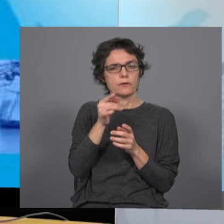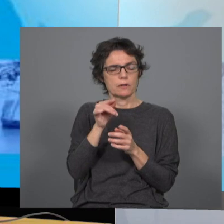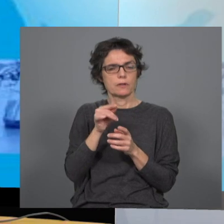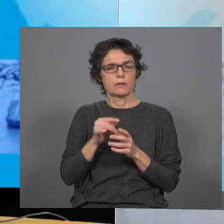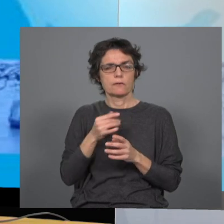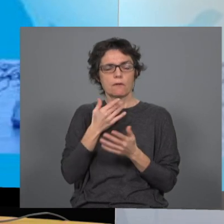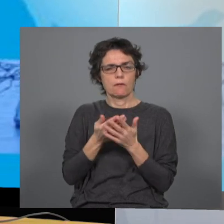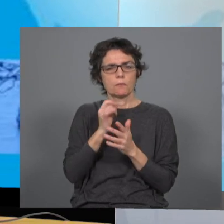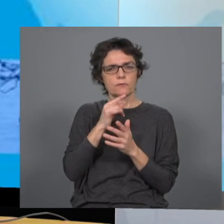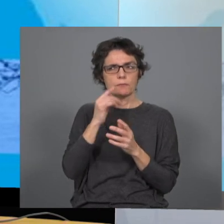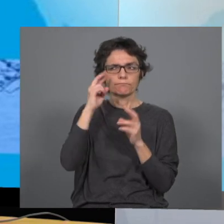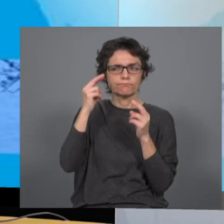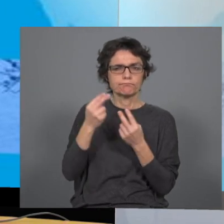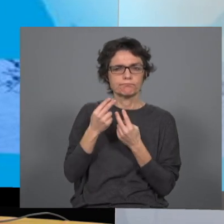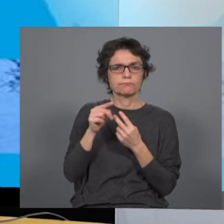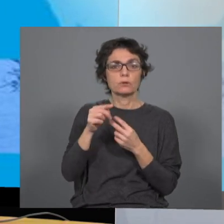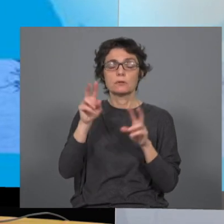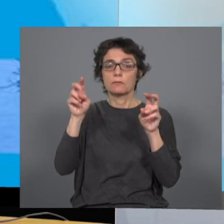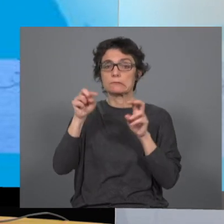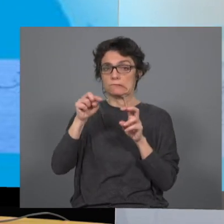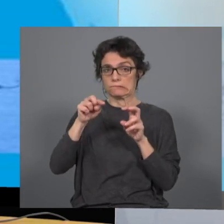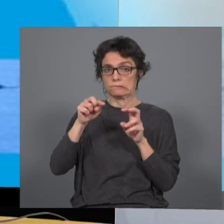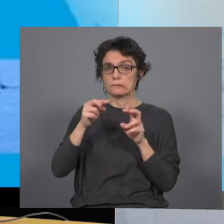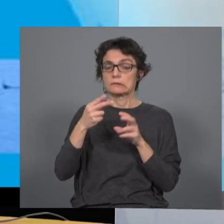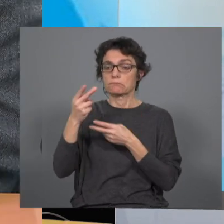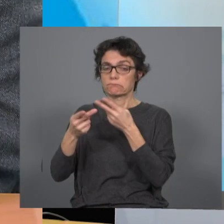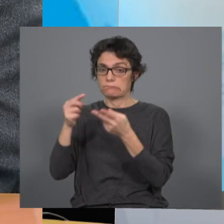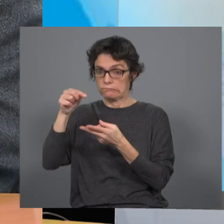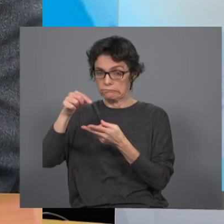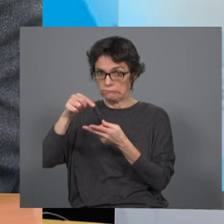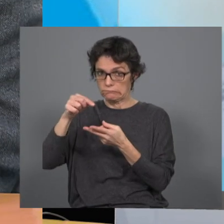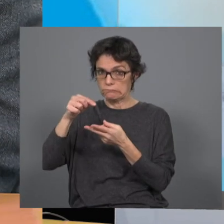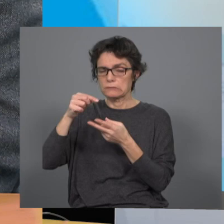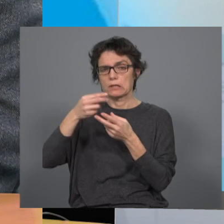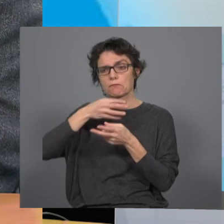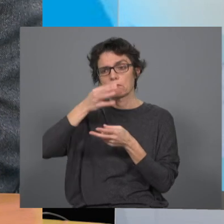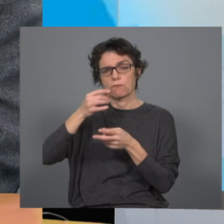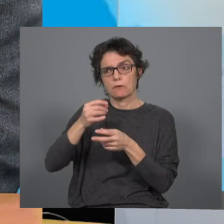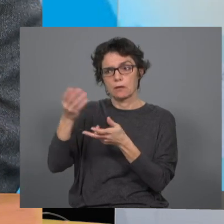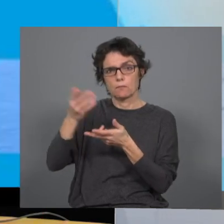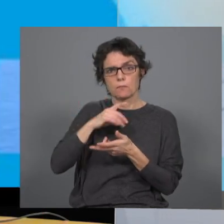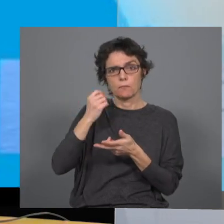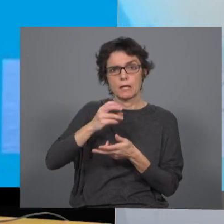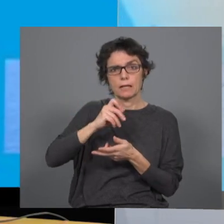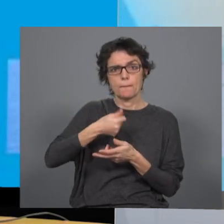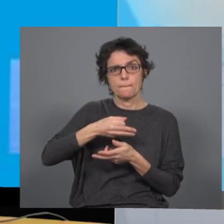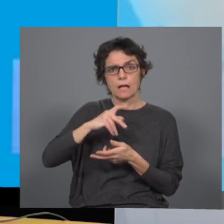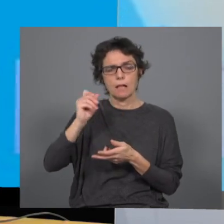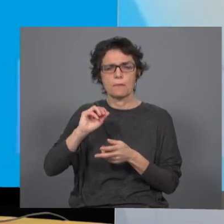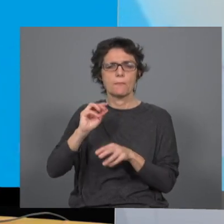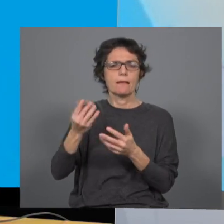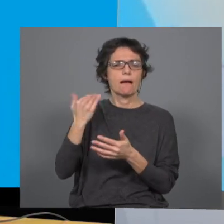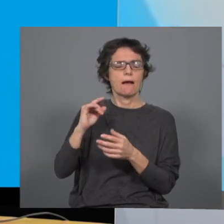existência. É um tema que vamos analisar dentro de momentos com o Padre Alexandre Palma, mas para já